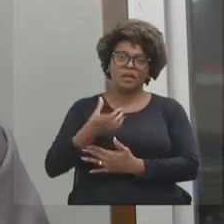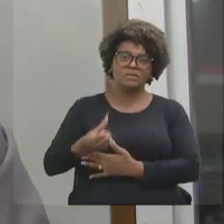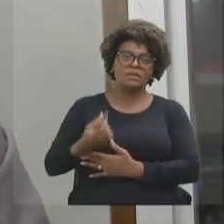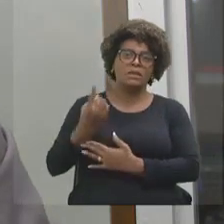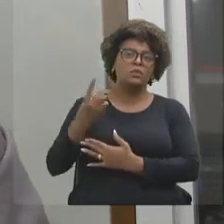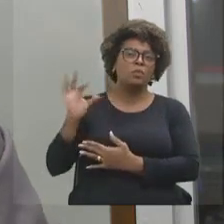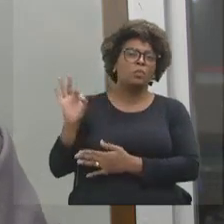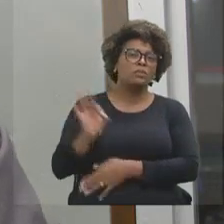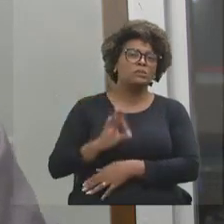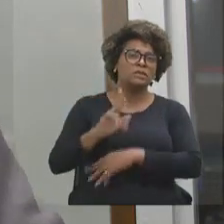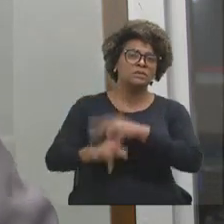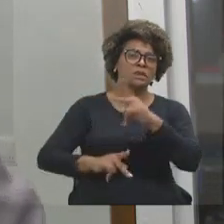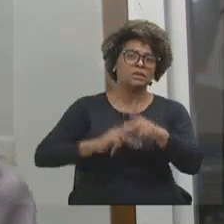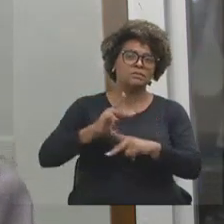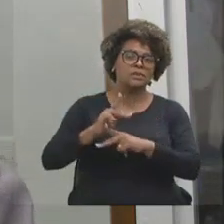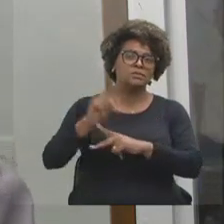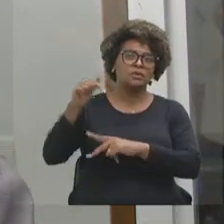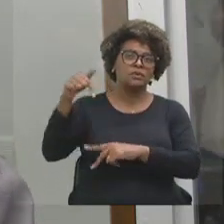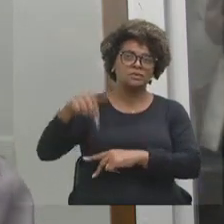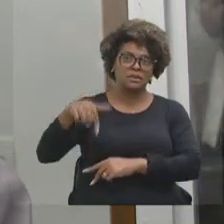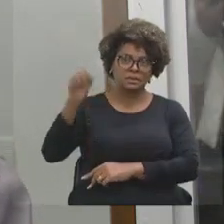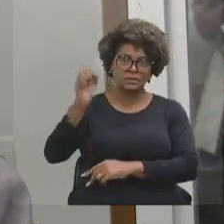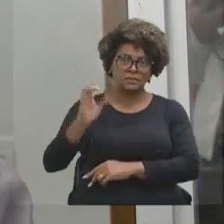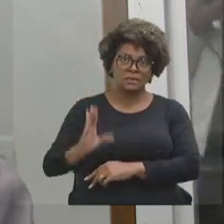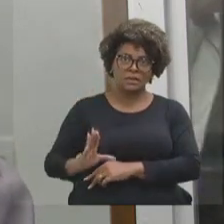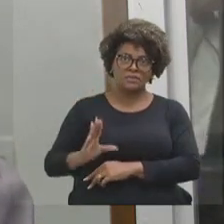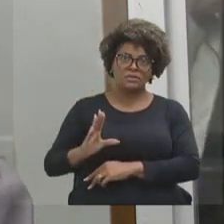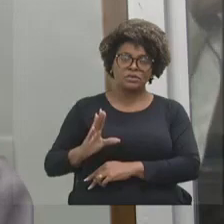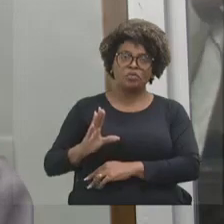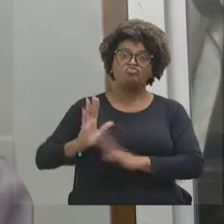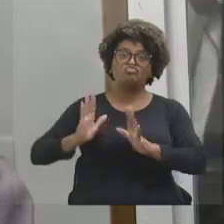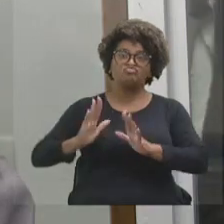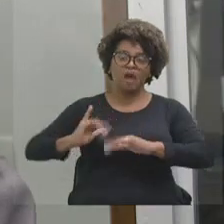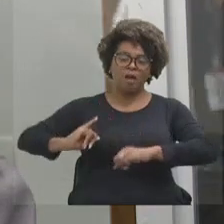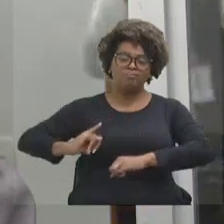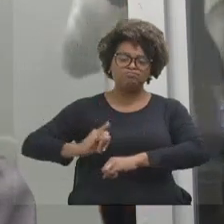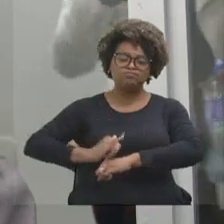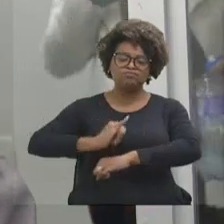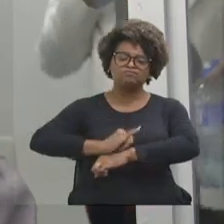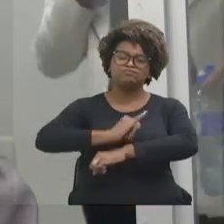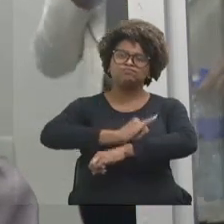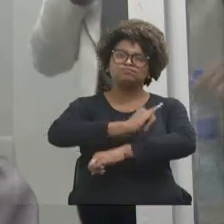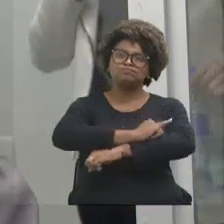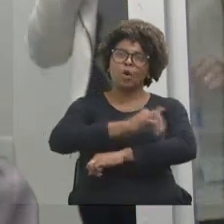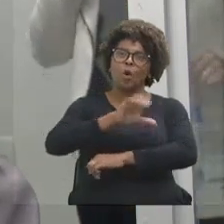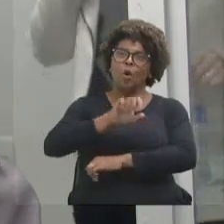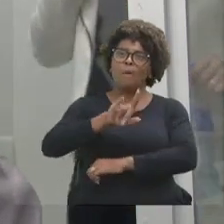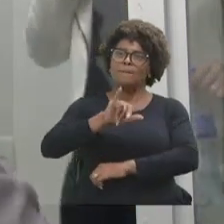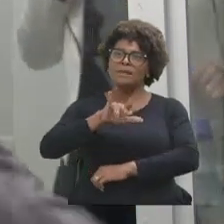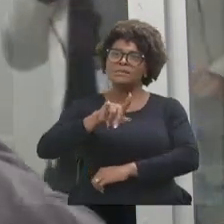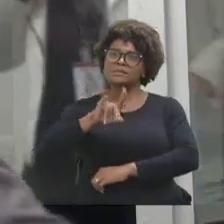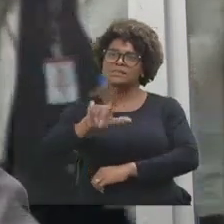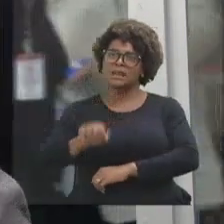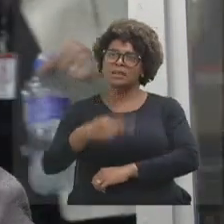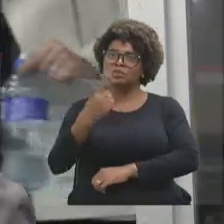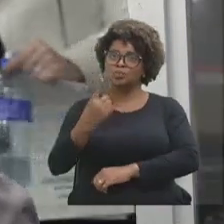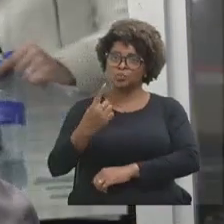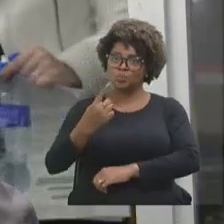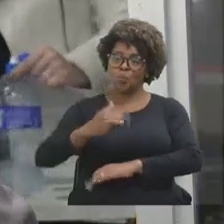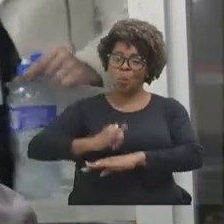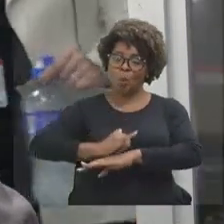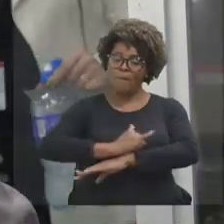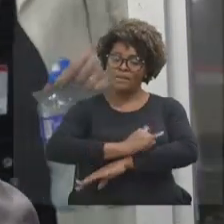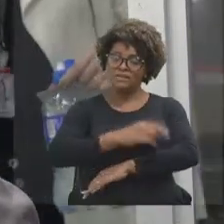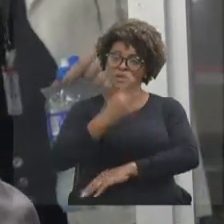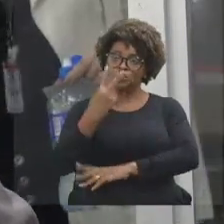brasileira com sobrepeso obesidade 1 e obesidade 2 60% da nossa